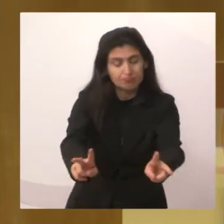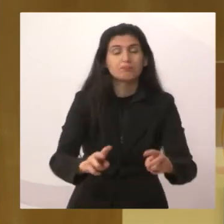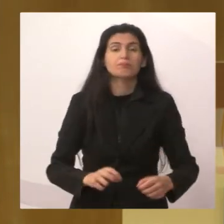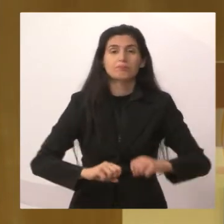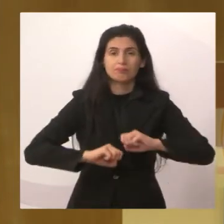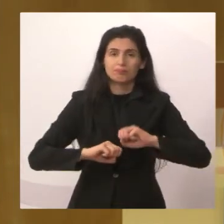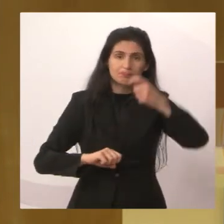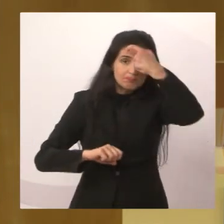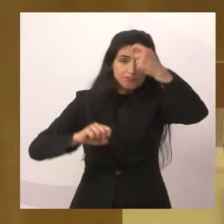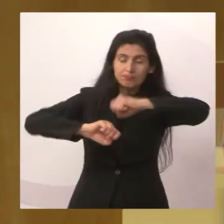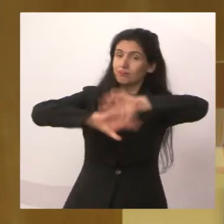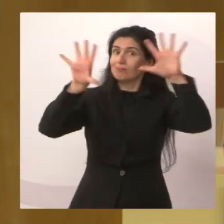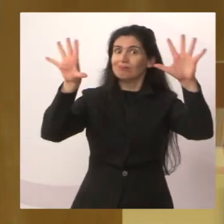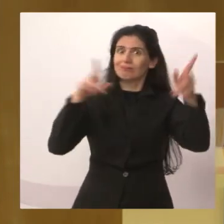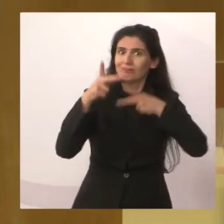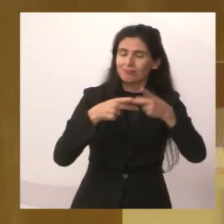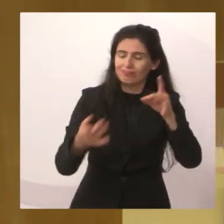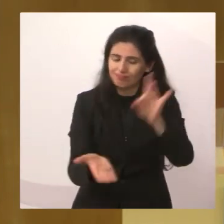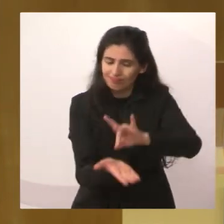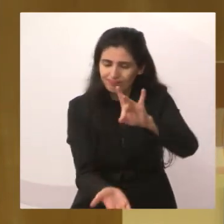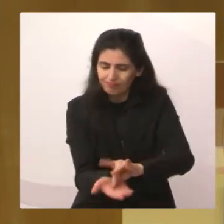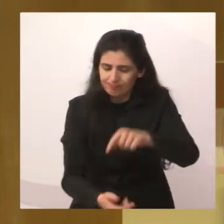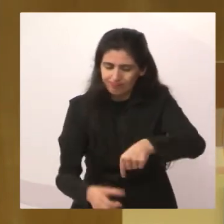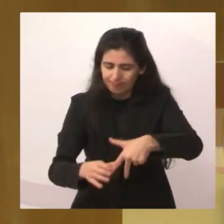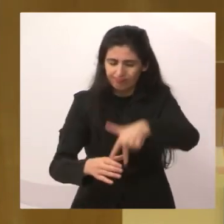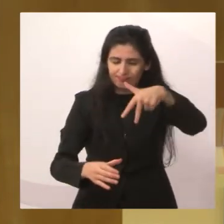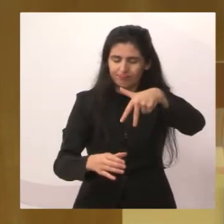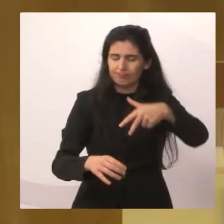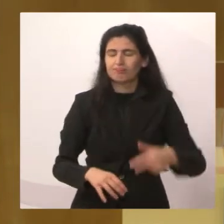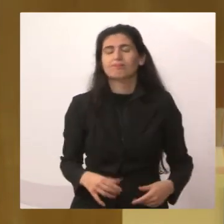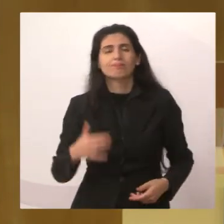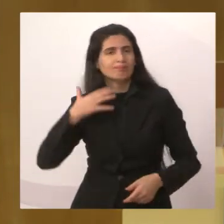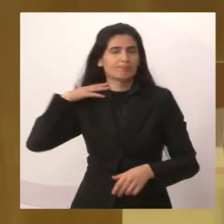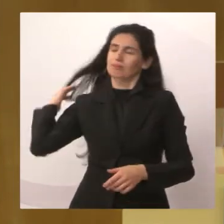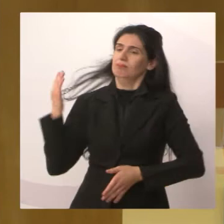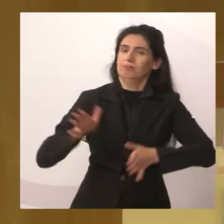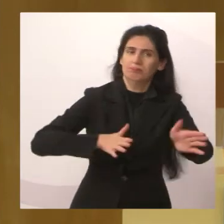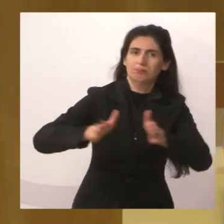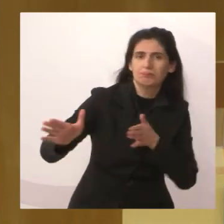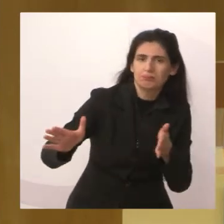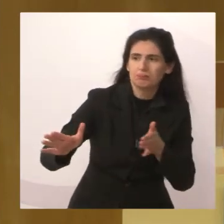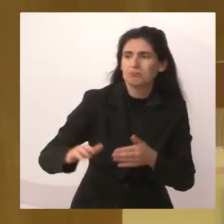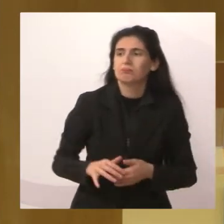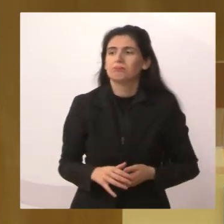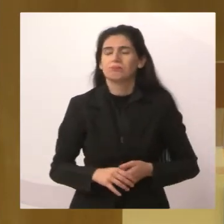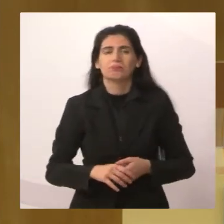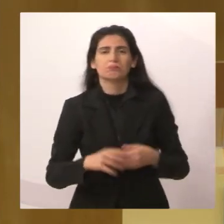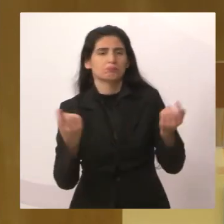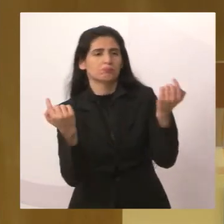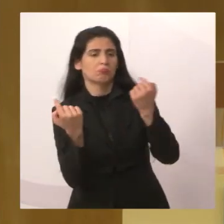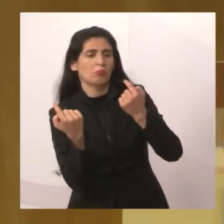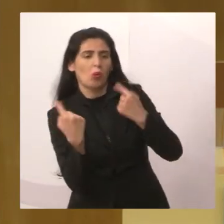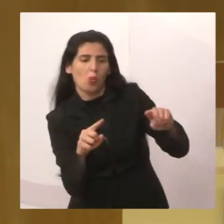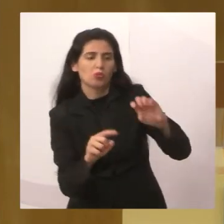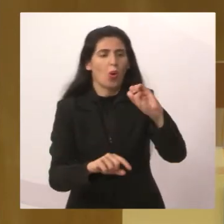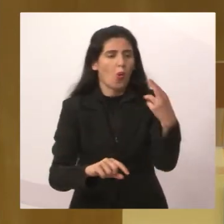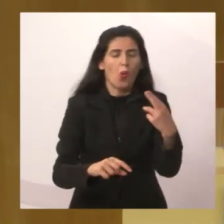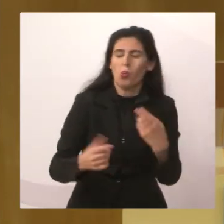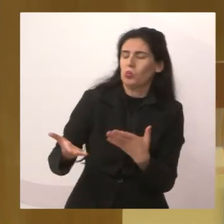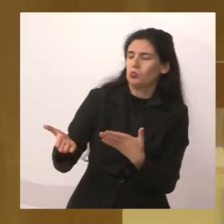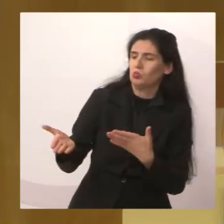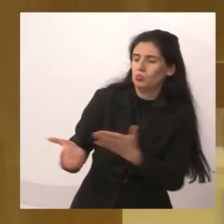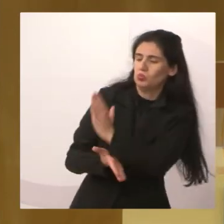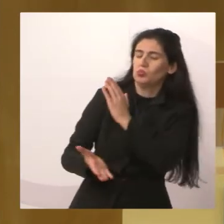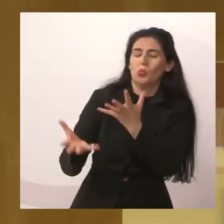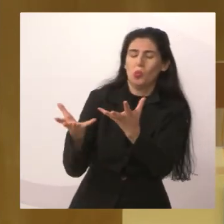minha votação, né, em relação ao governo, ser contrário ou favorável ao governo ou não, até mesmo porque eu acho que essa